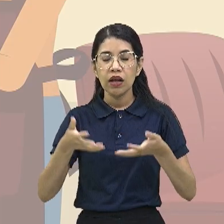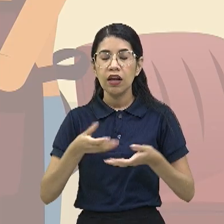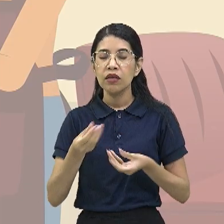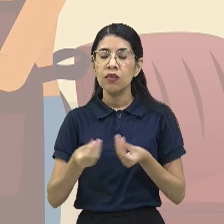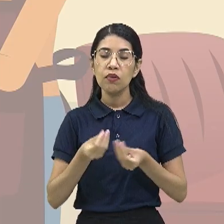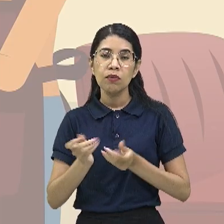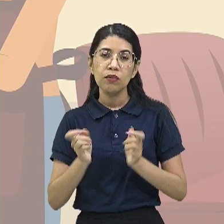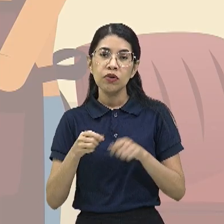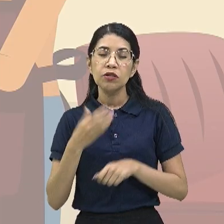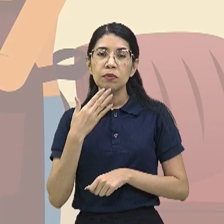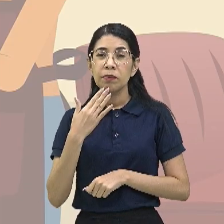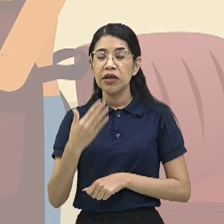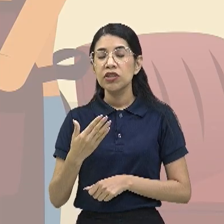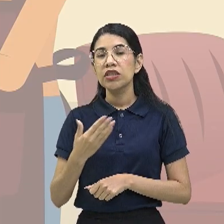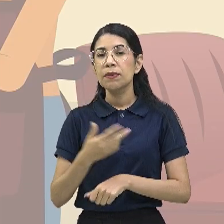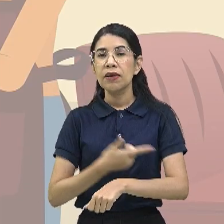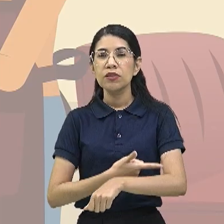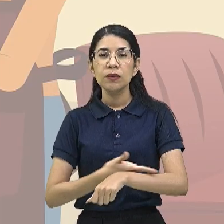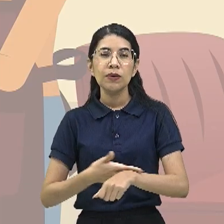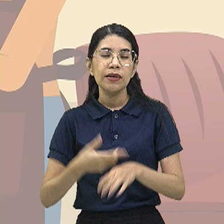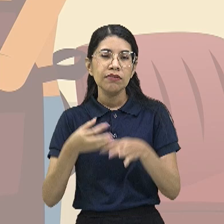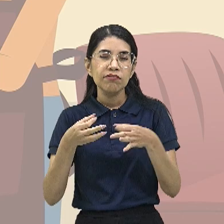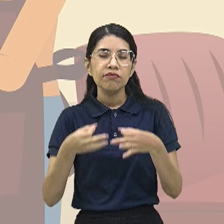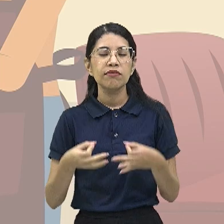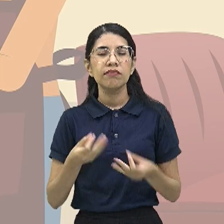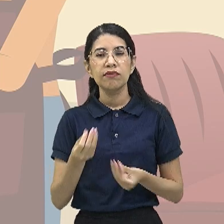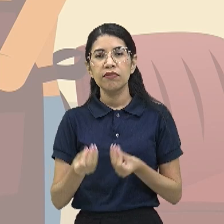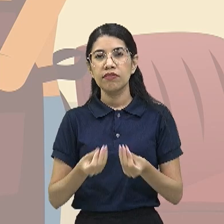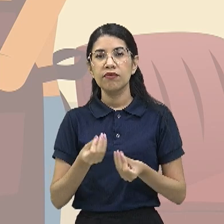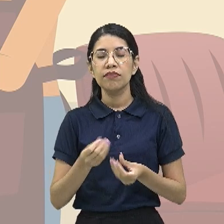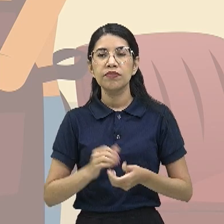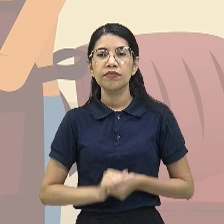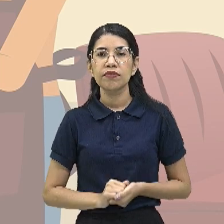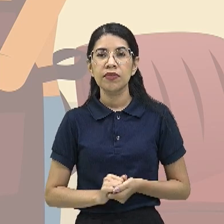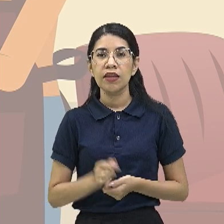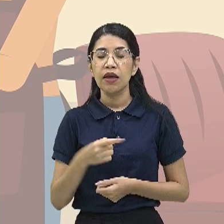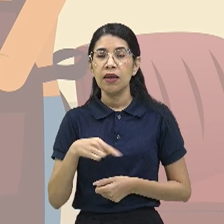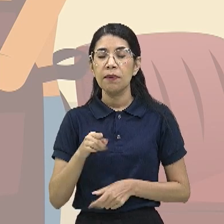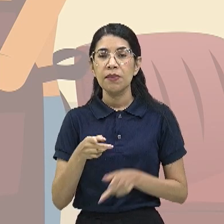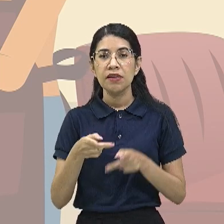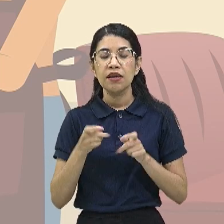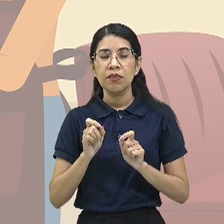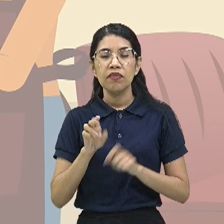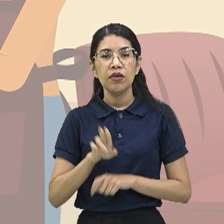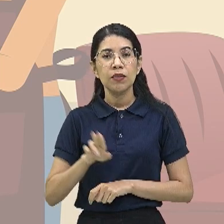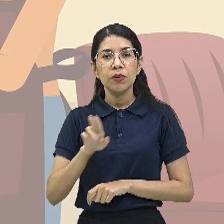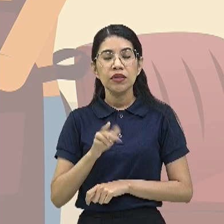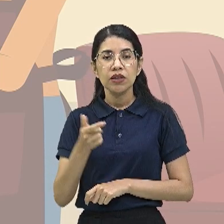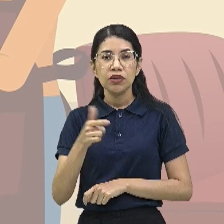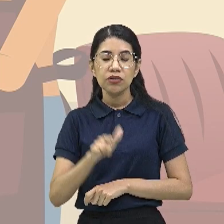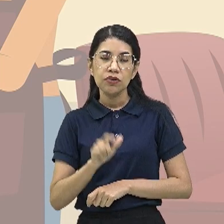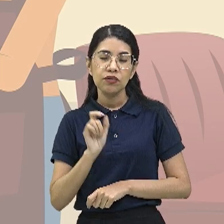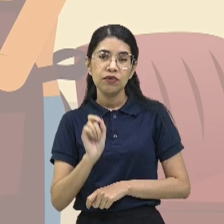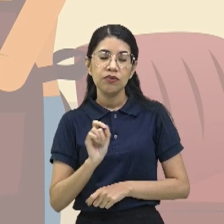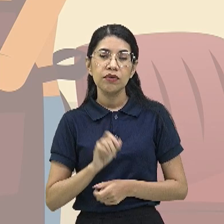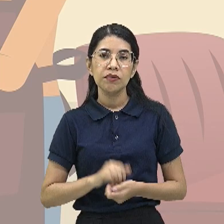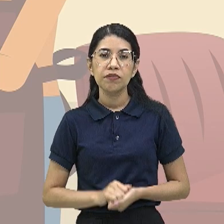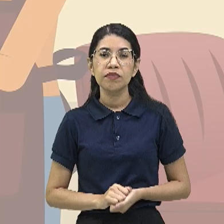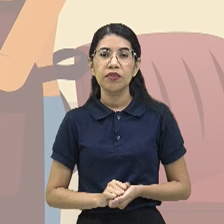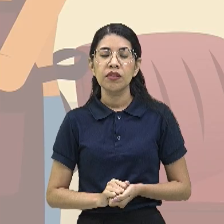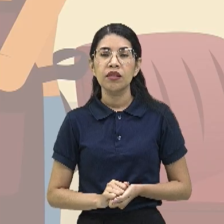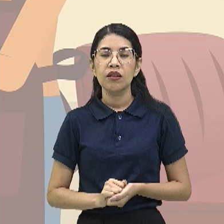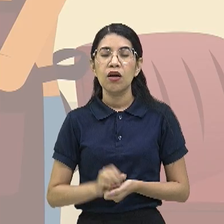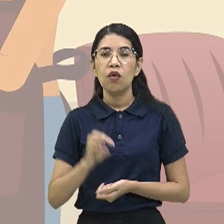pedido de uma forma bem educada? Vejam, que eu vou utilizar aqui, mais uma vez, o